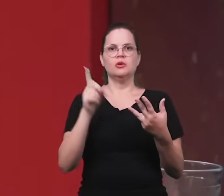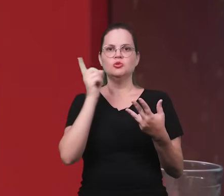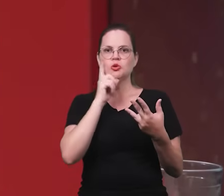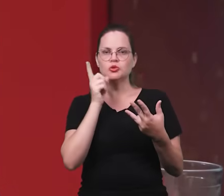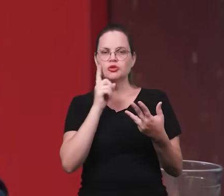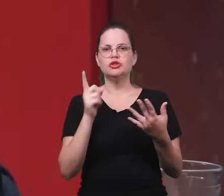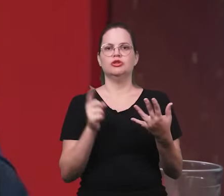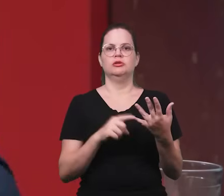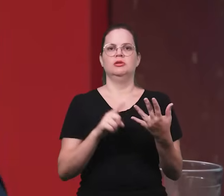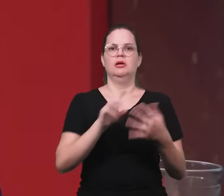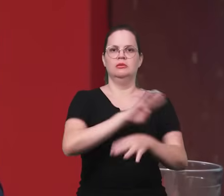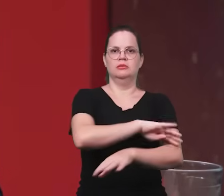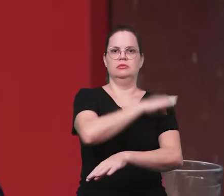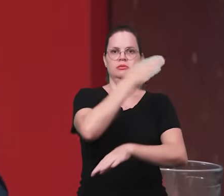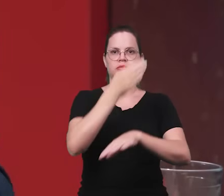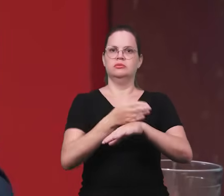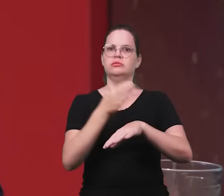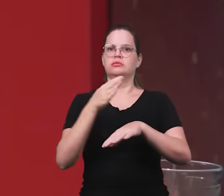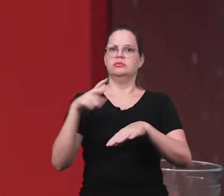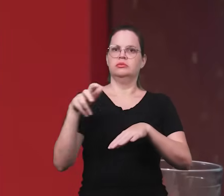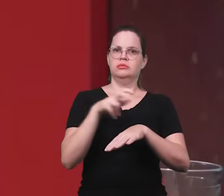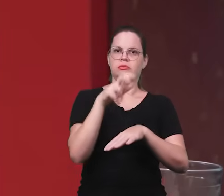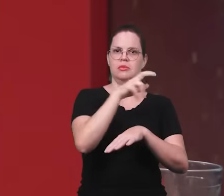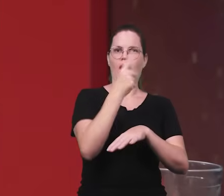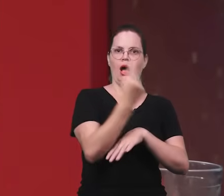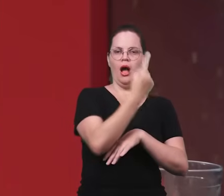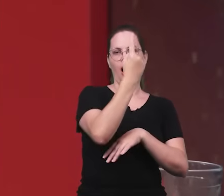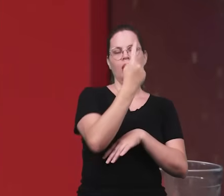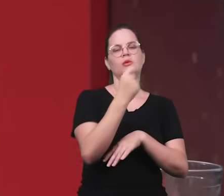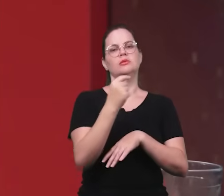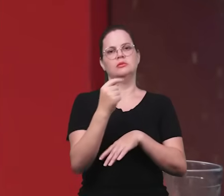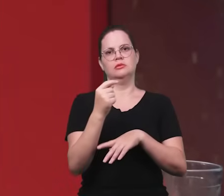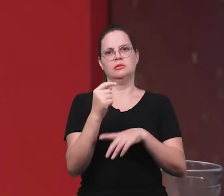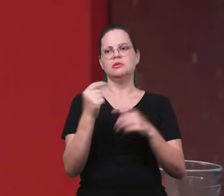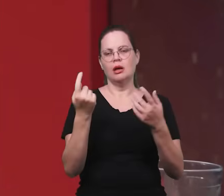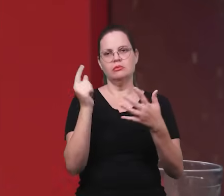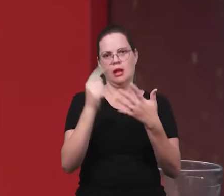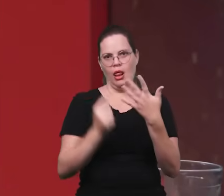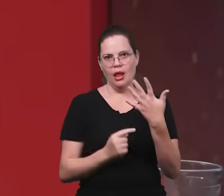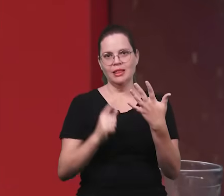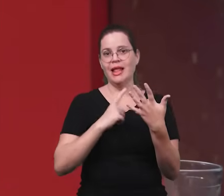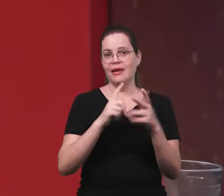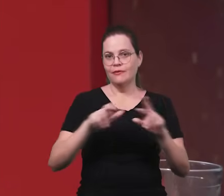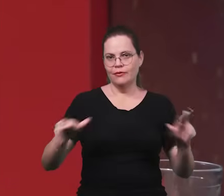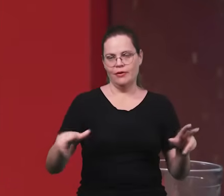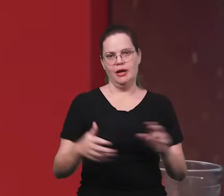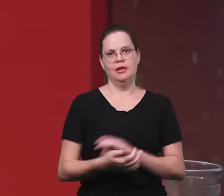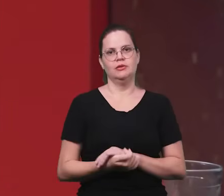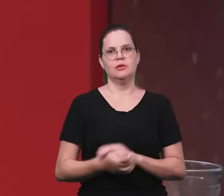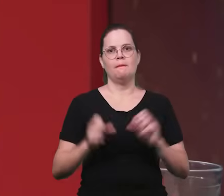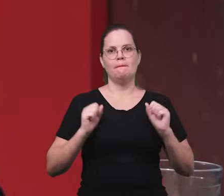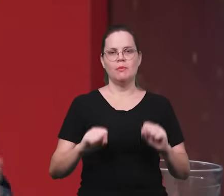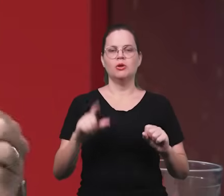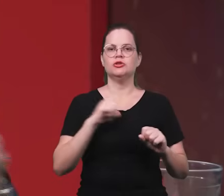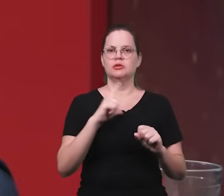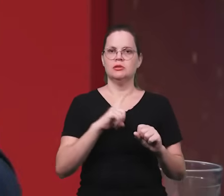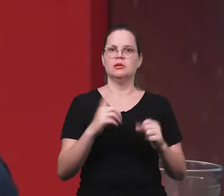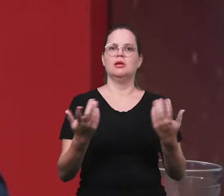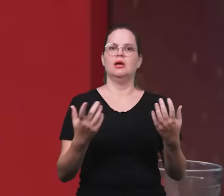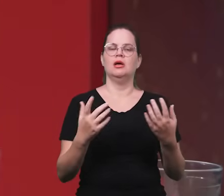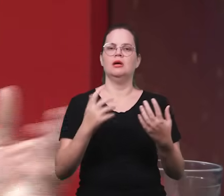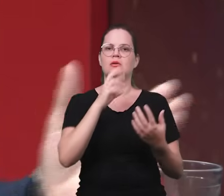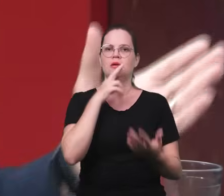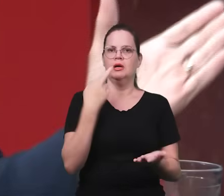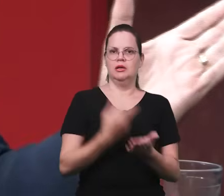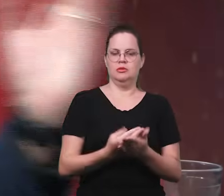grandes altitudes, isso gera impacto não só biológico, mas também na questão